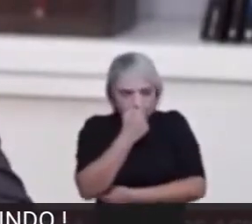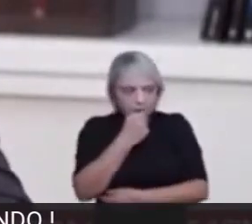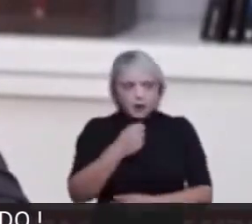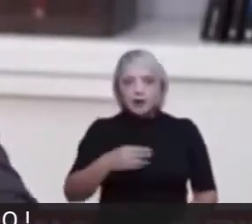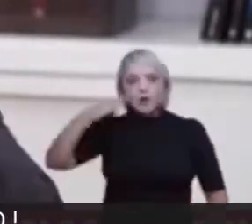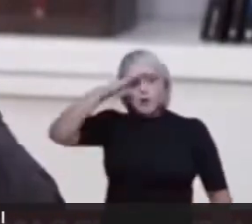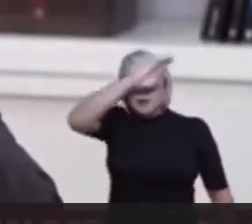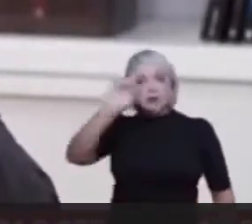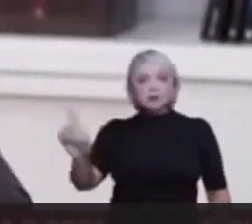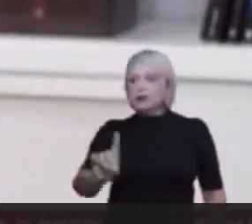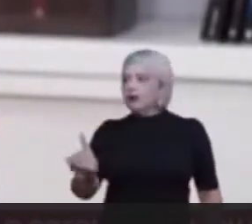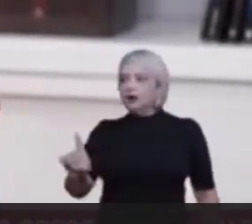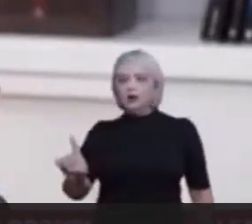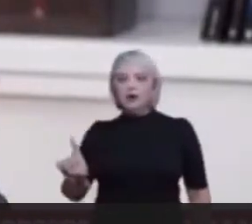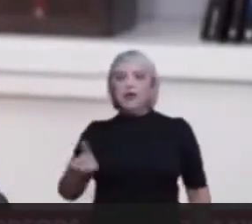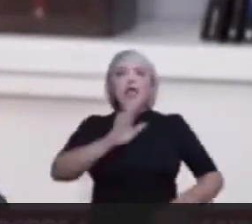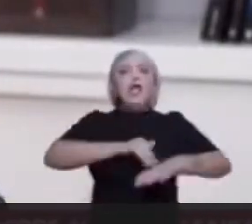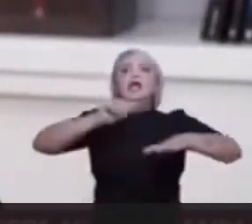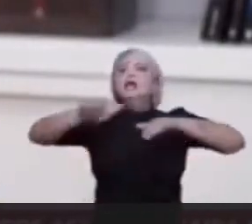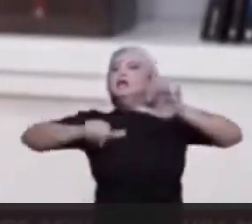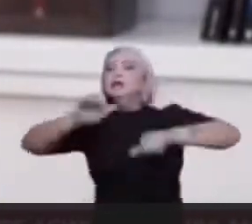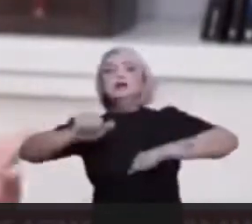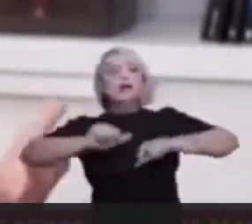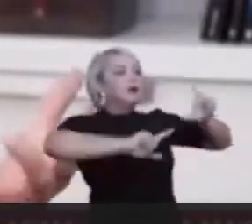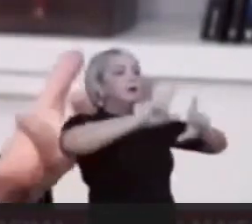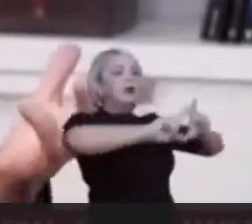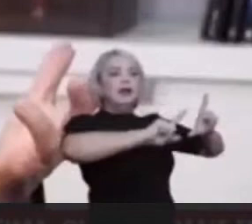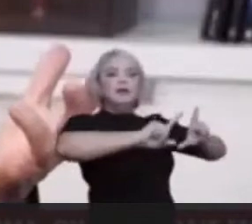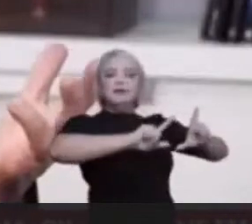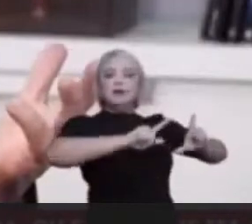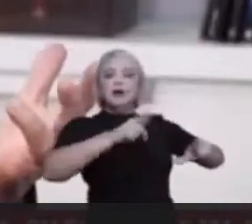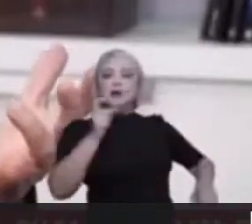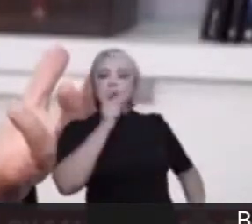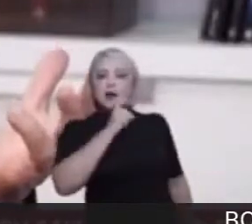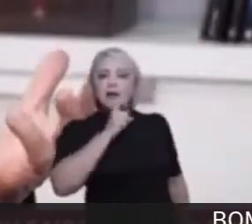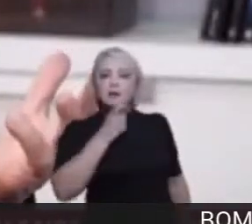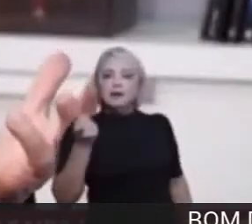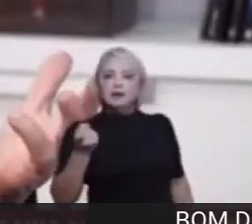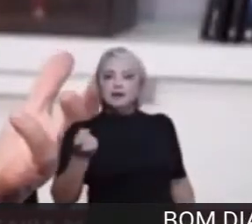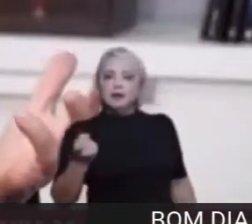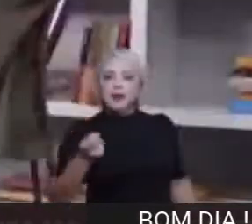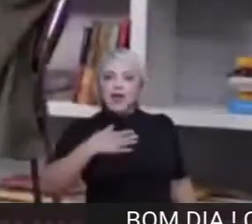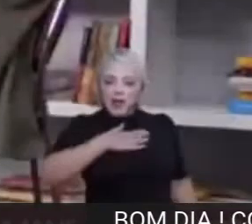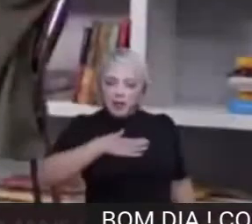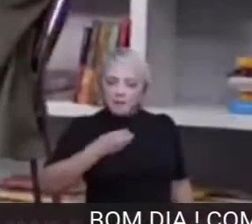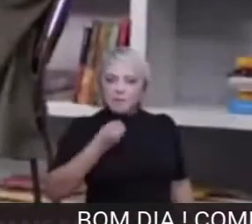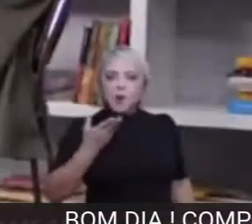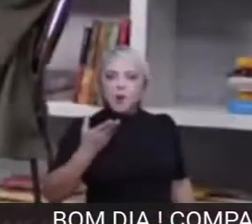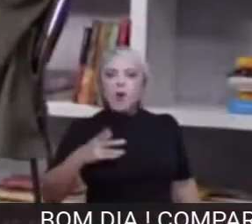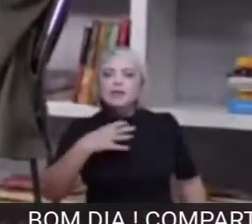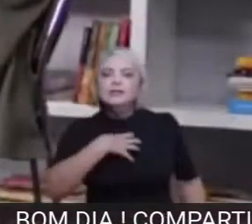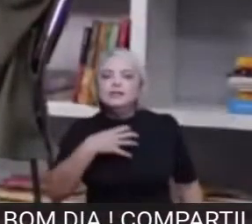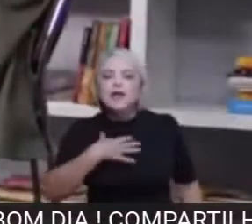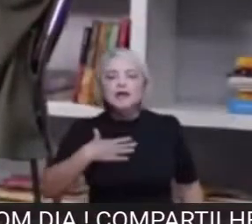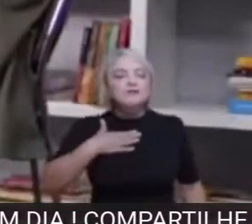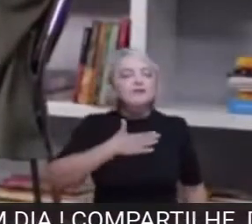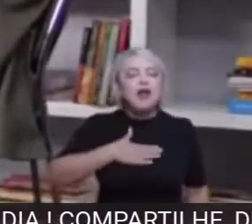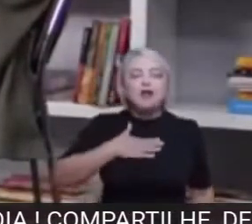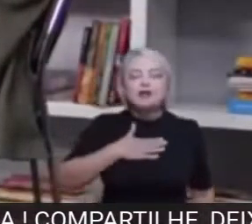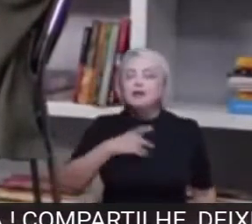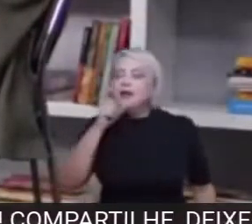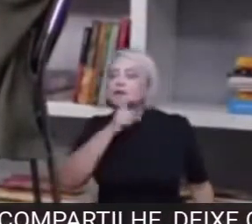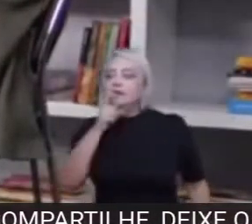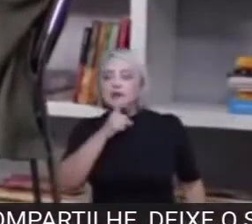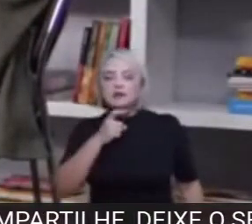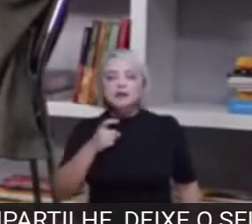Ele convoca a imprensa para mentir. É prazeroso para ele. Convoca a imprensa para mentir, é bom. E fala o que